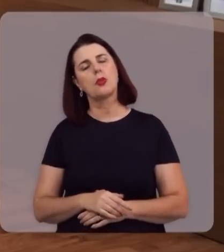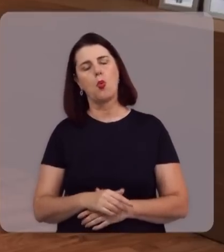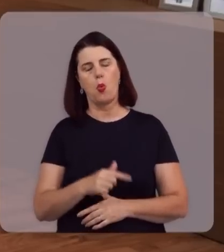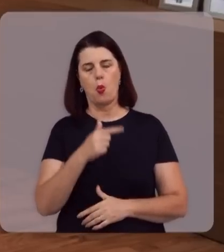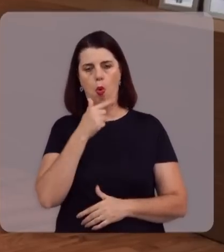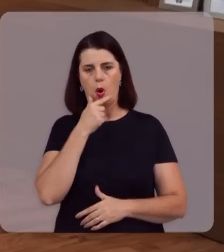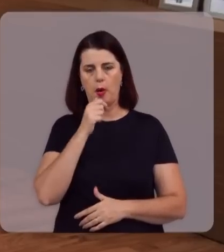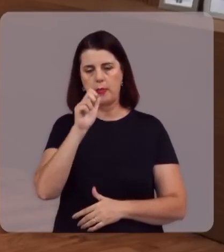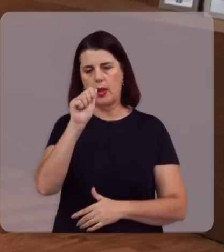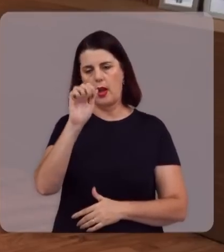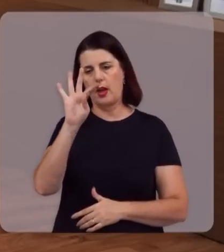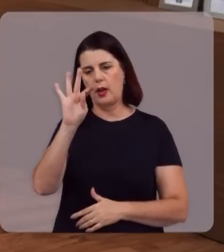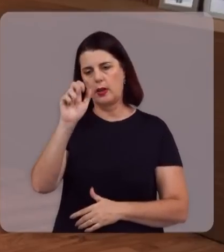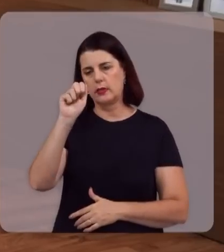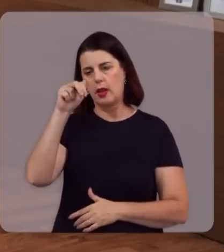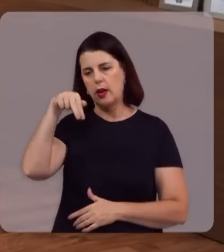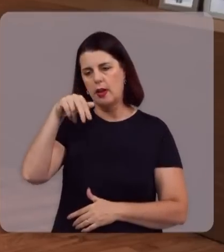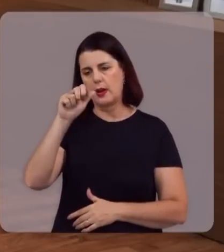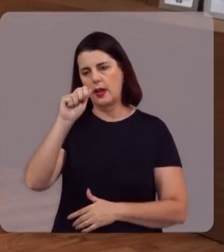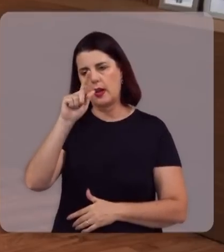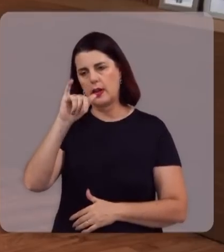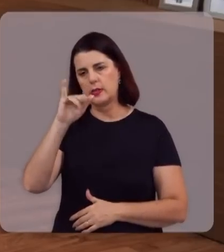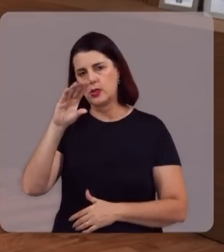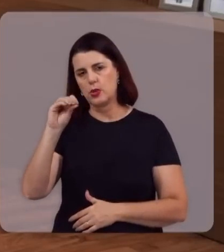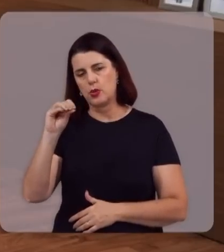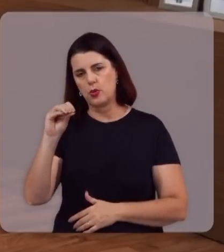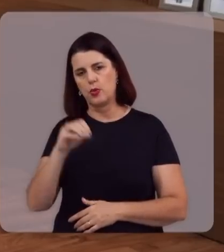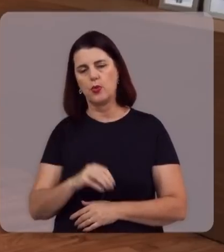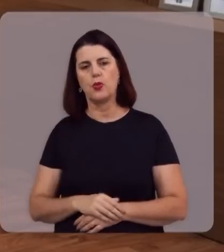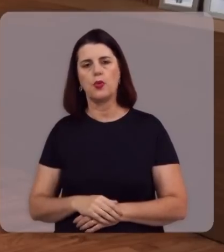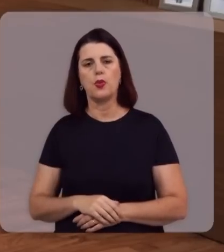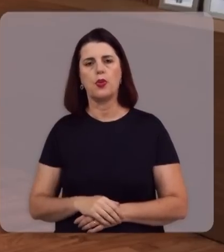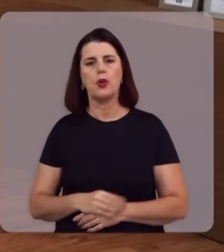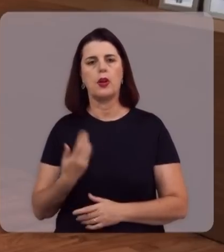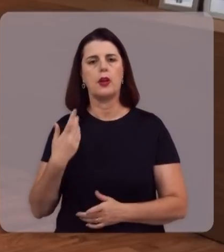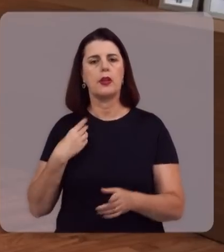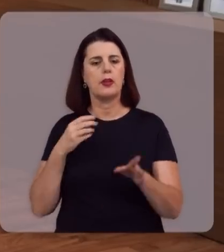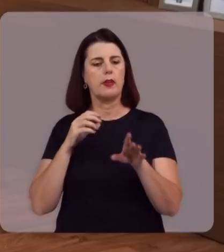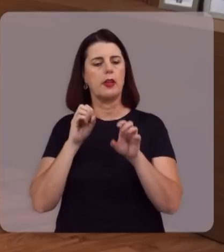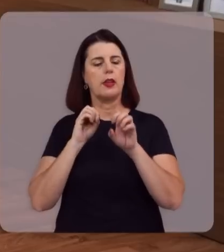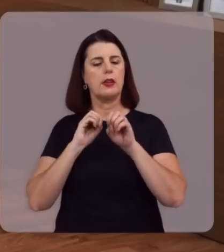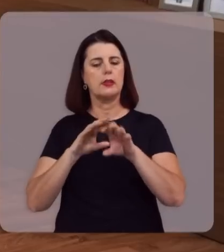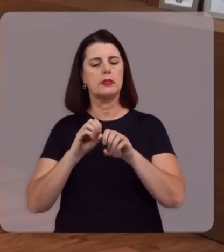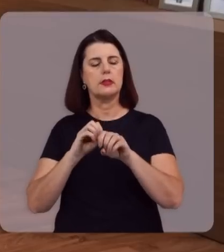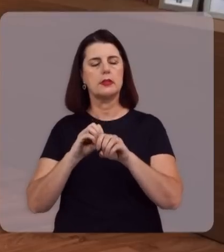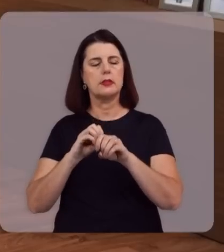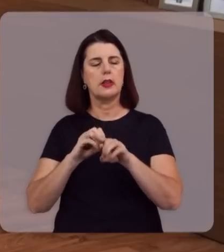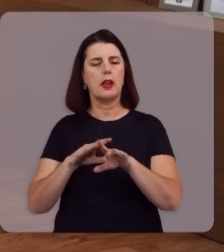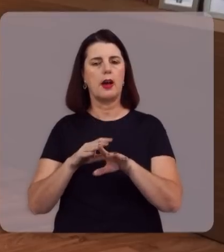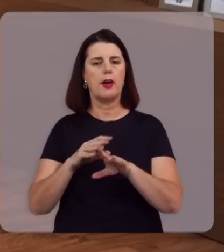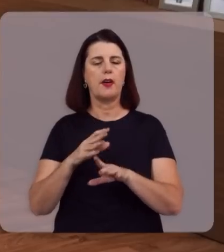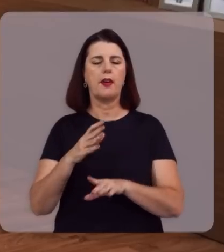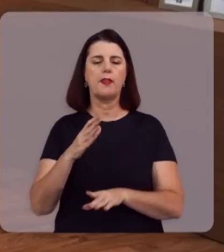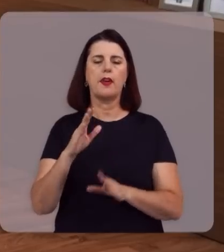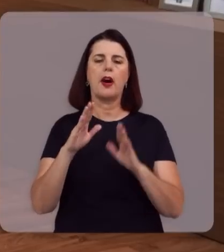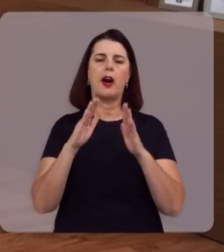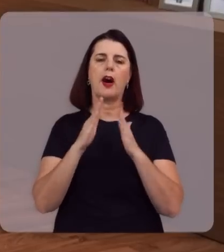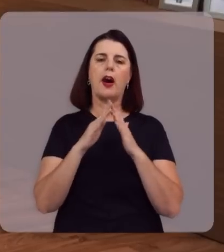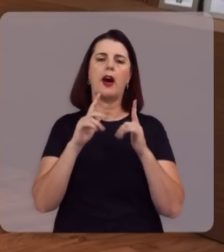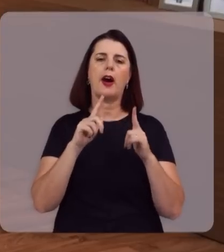Atanásio, que foi o grande campeão da ortodoxia no primeiro concílio geral da igreja em 325 em